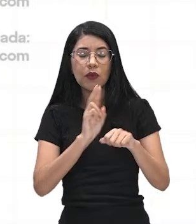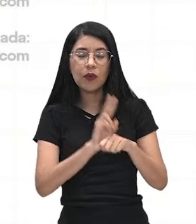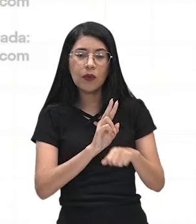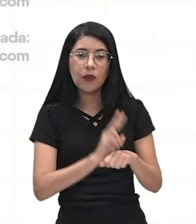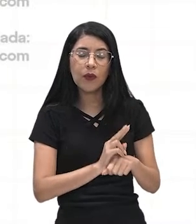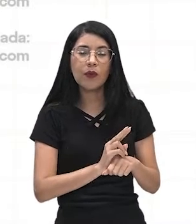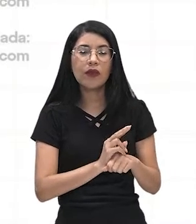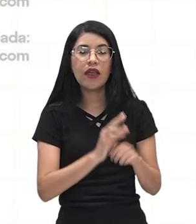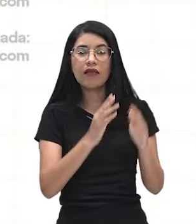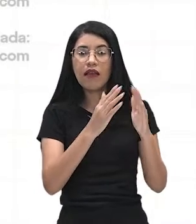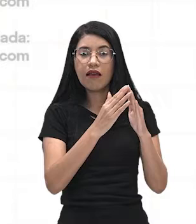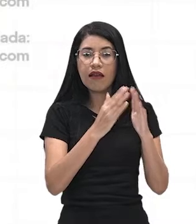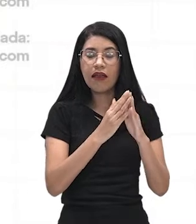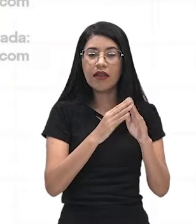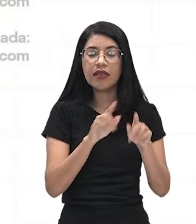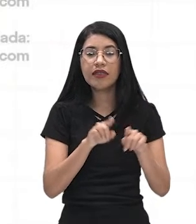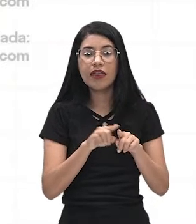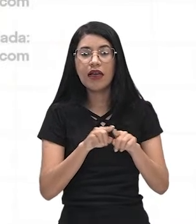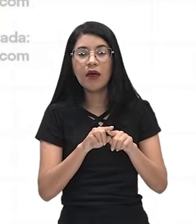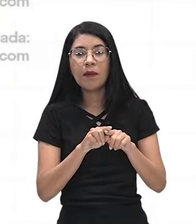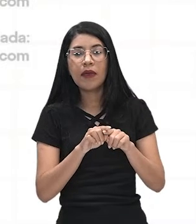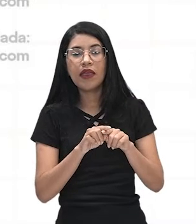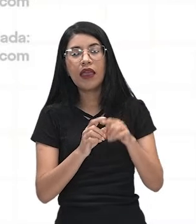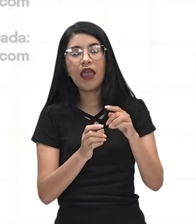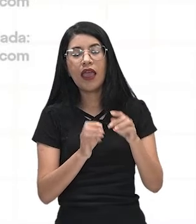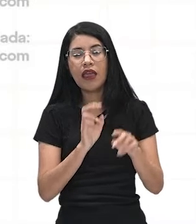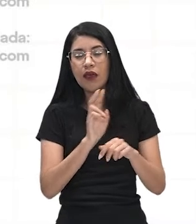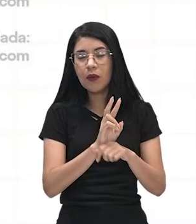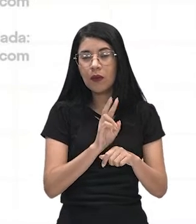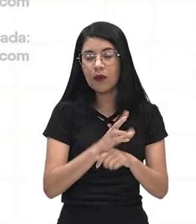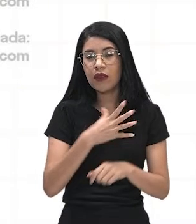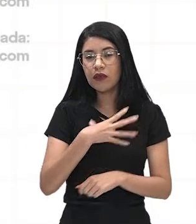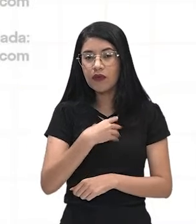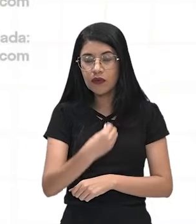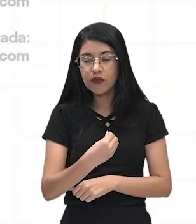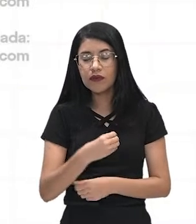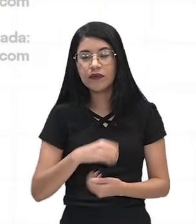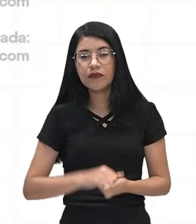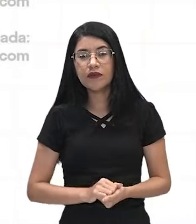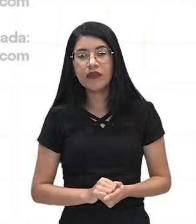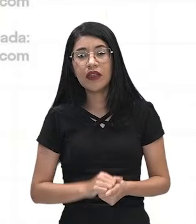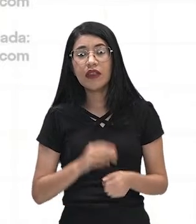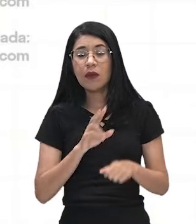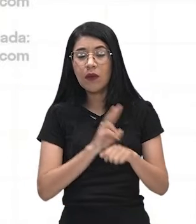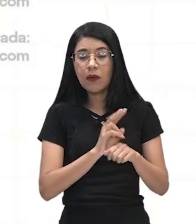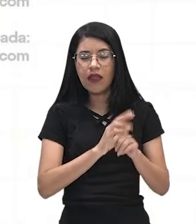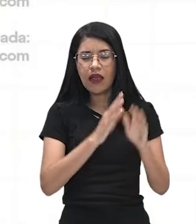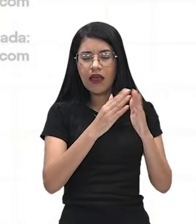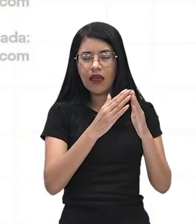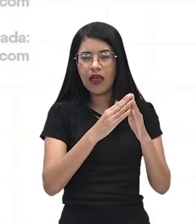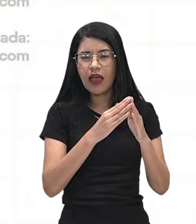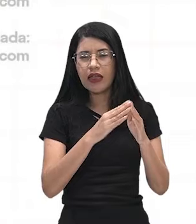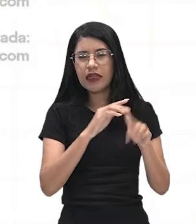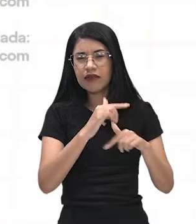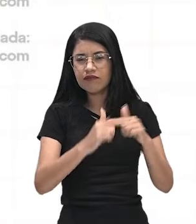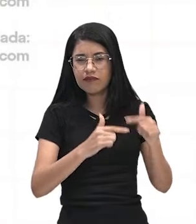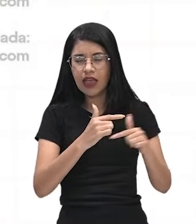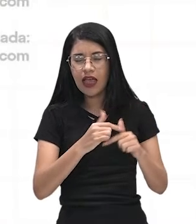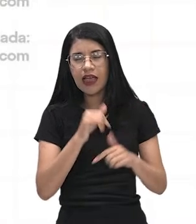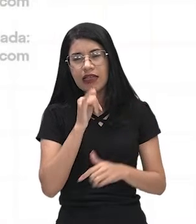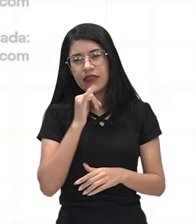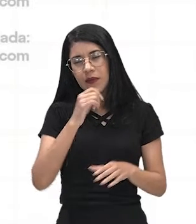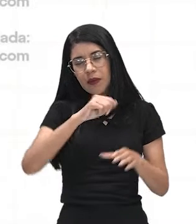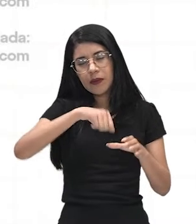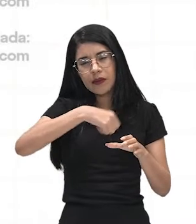e pela criação dos filhos, tá? Eram elas que cuidavam das tarefas domésticas, como